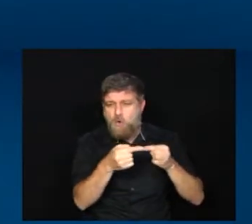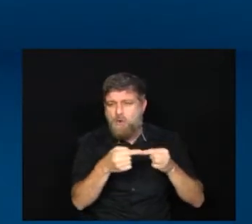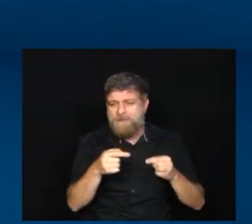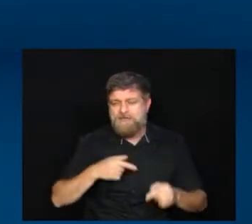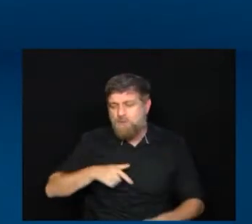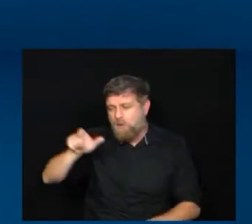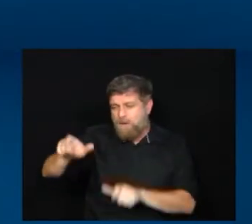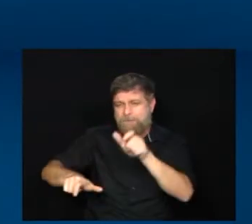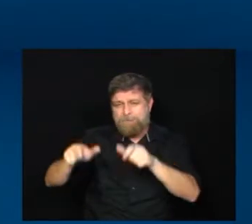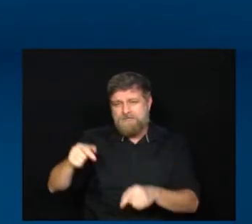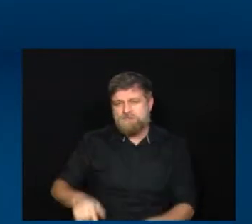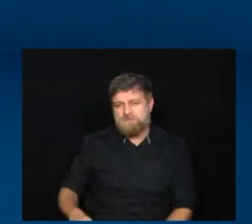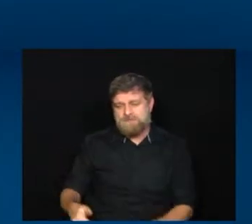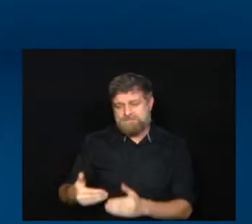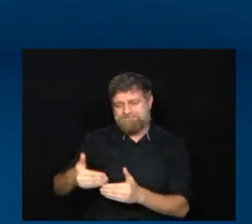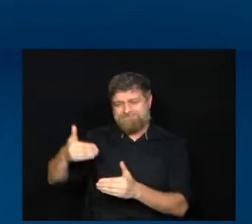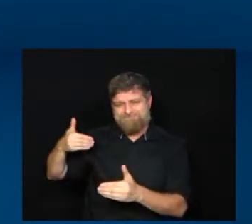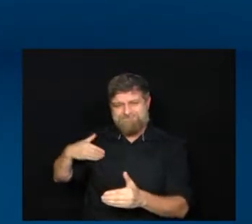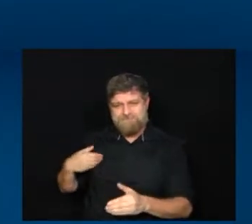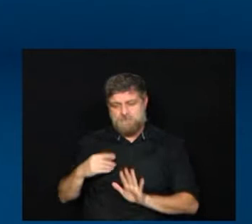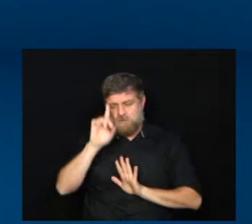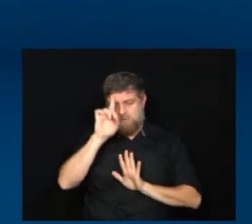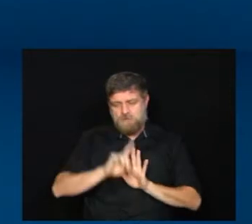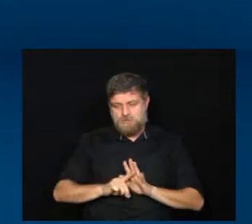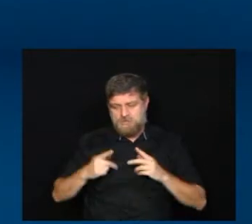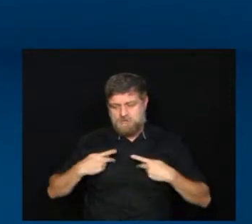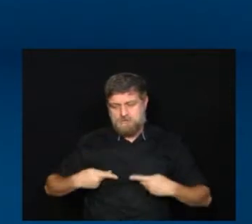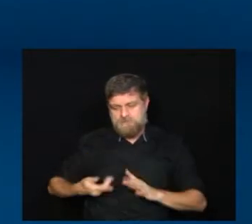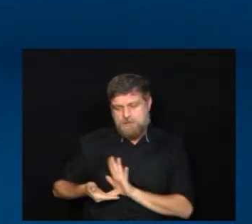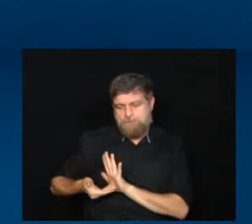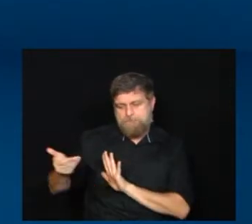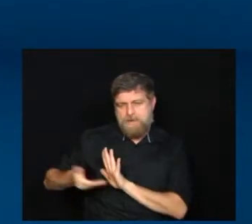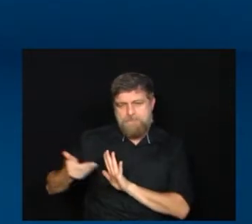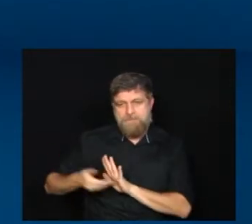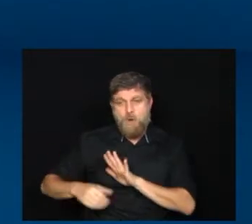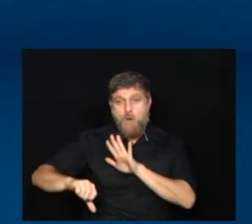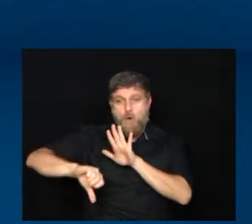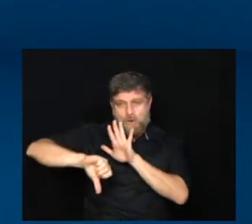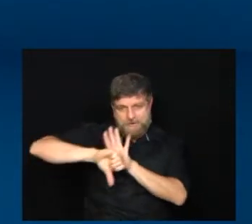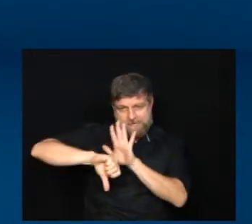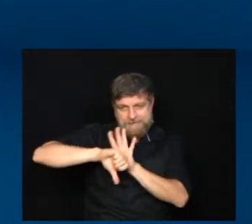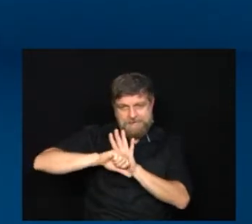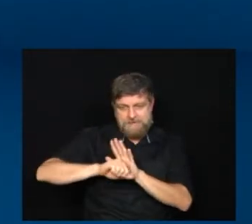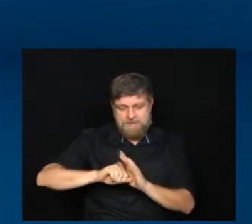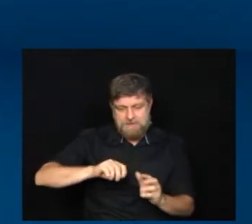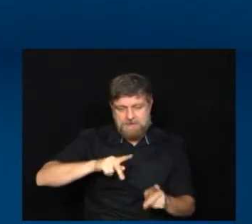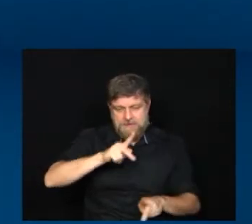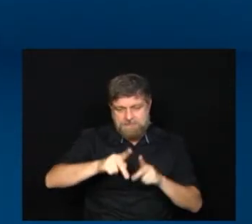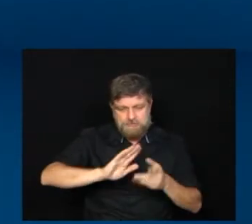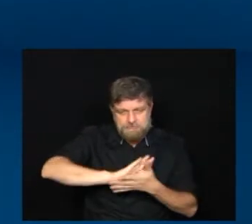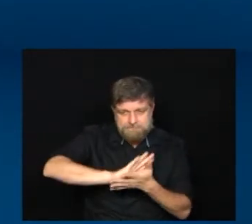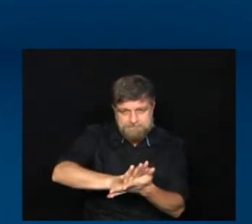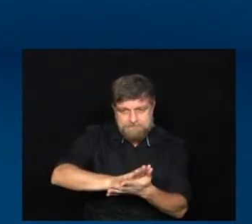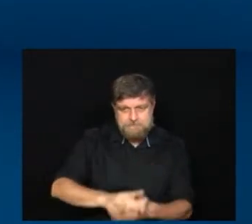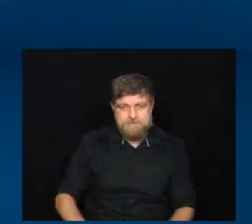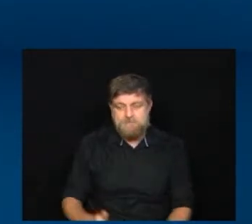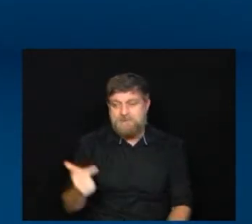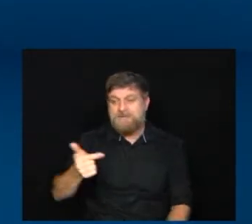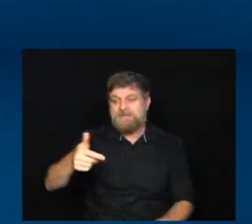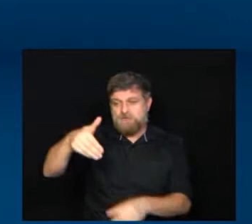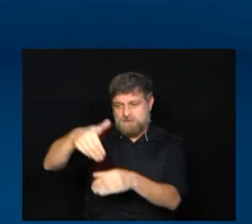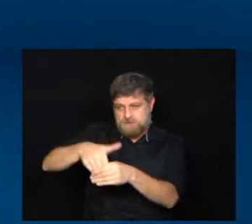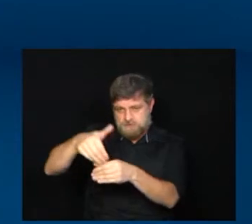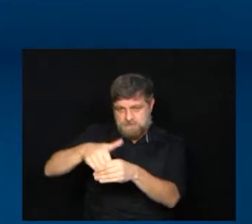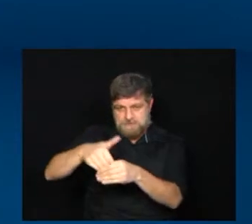a pessoas relacionadas a violações de direitos humanos ou a crimes de lesa humanidade. Também em segunda discussão